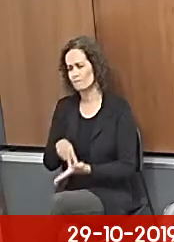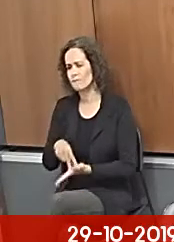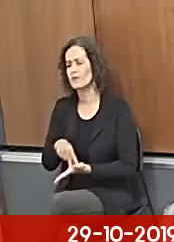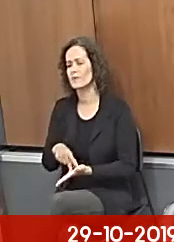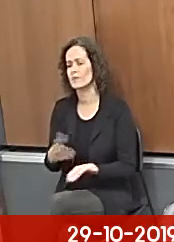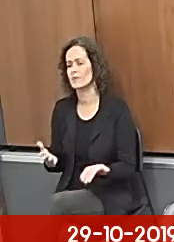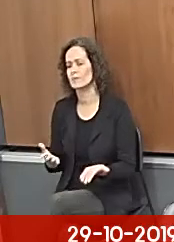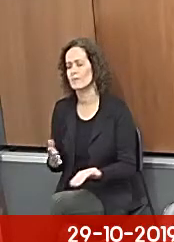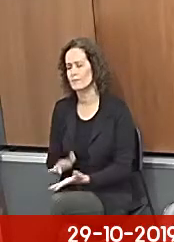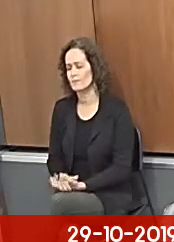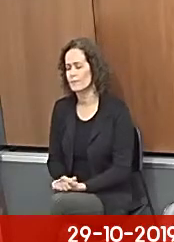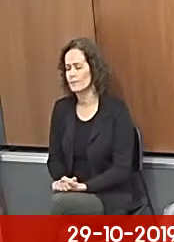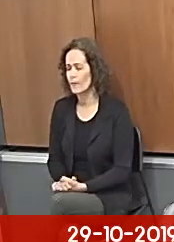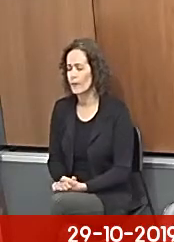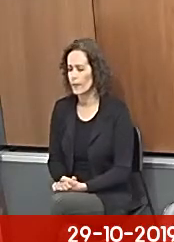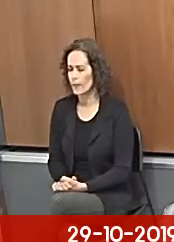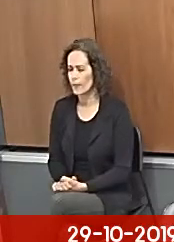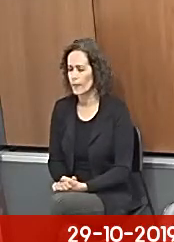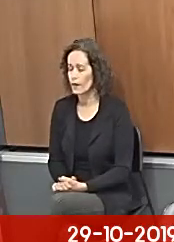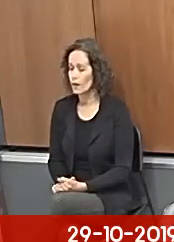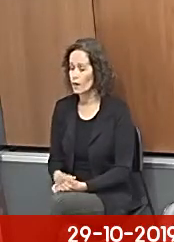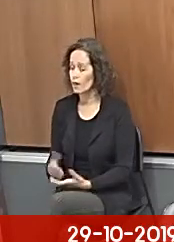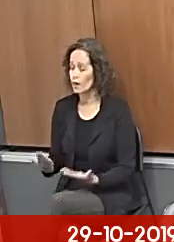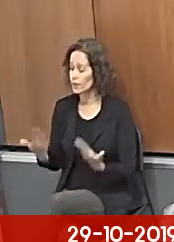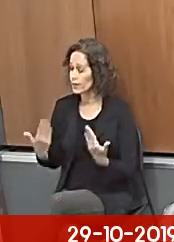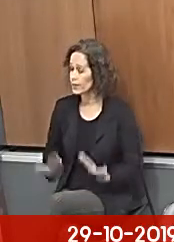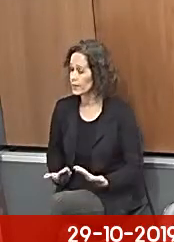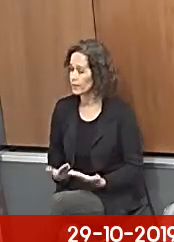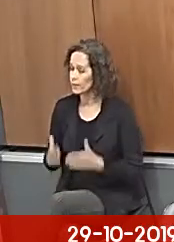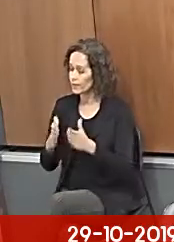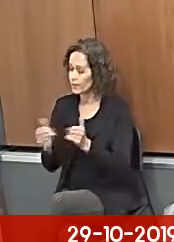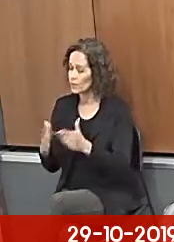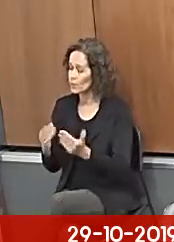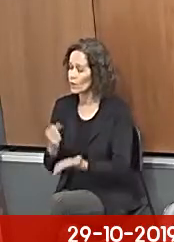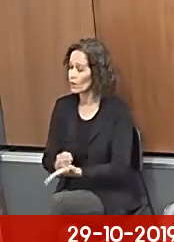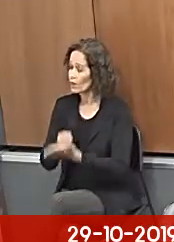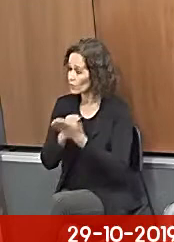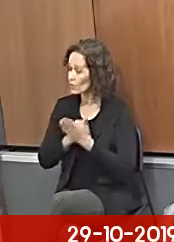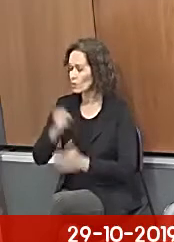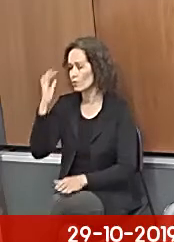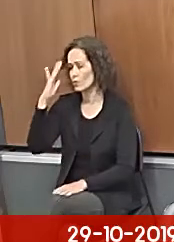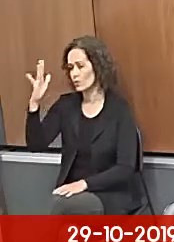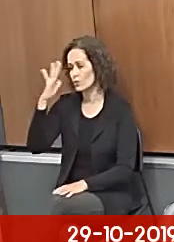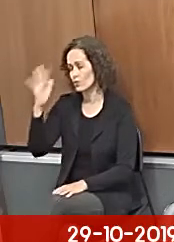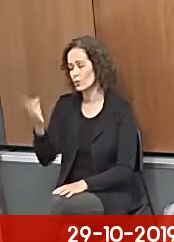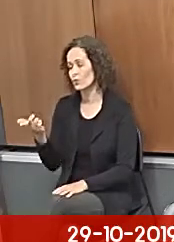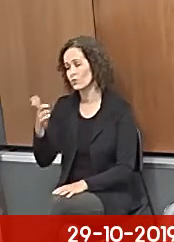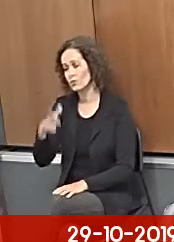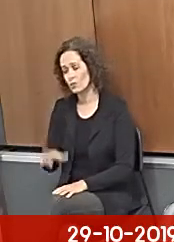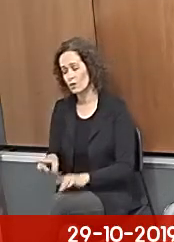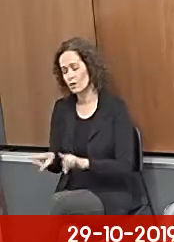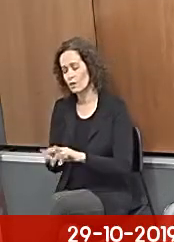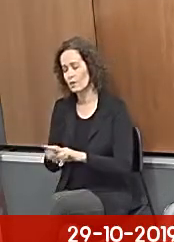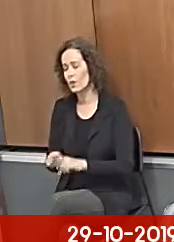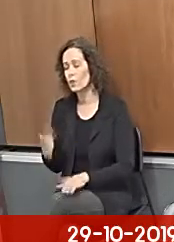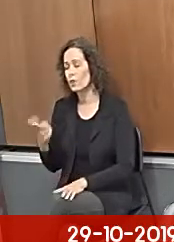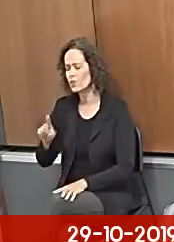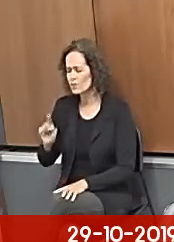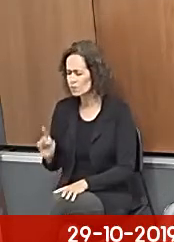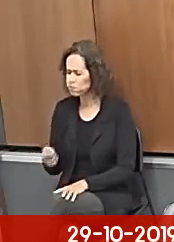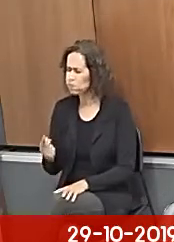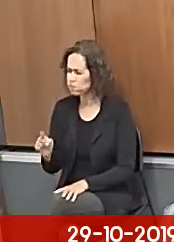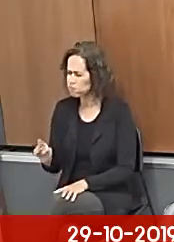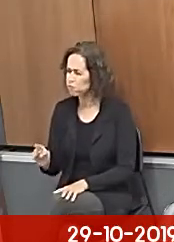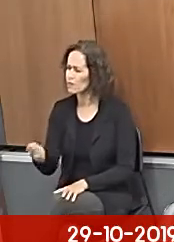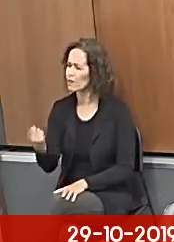Ainda. Eu estou aqui para pedir ajuda de vocês para o sonho dele permanecer vivo e para o sonho de outros milhares de deficientes permanecerem vivos